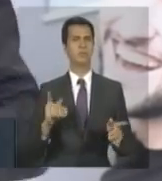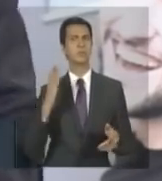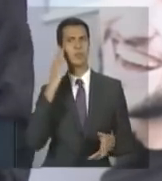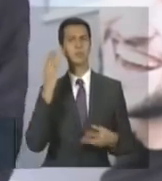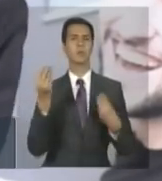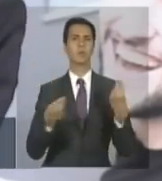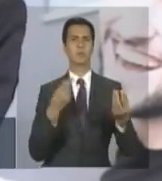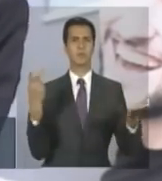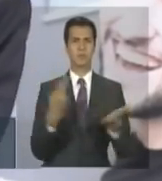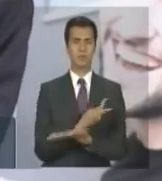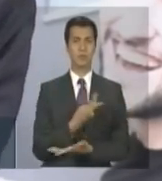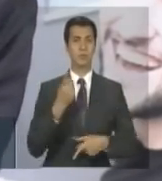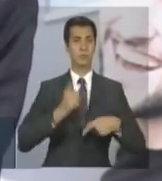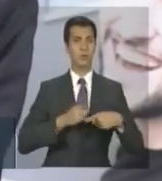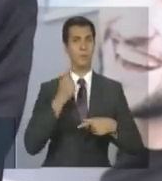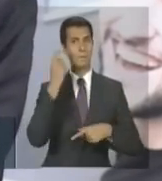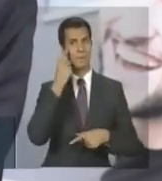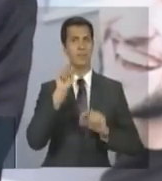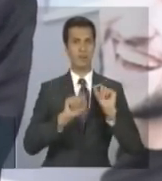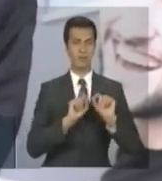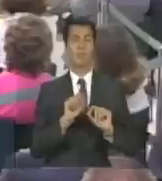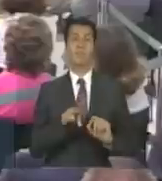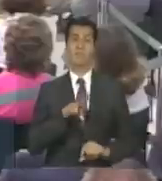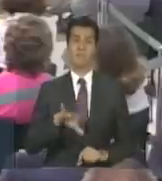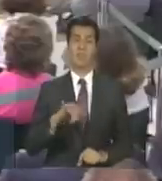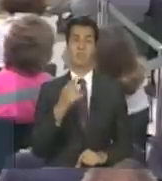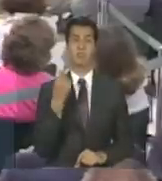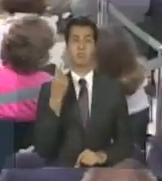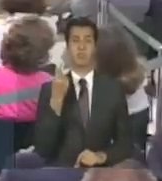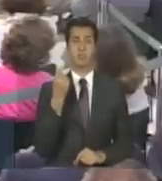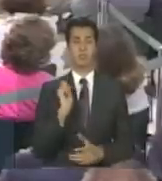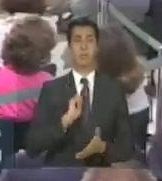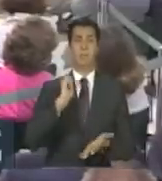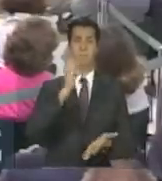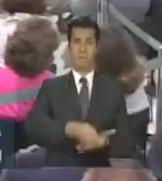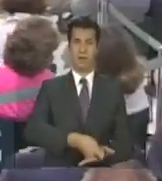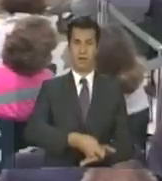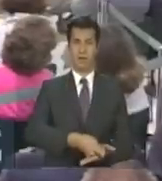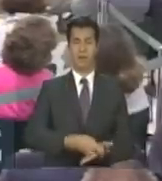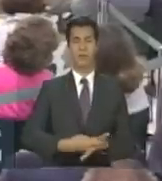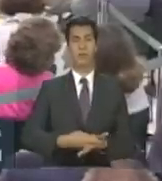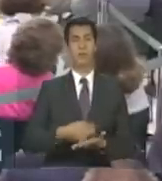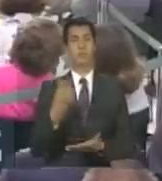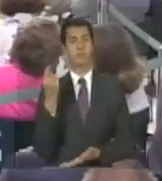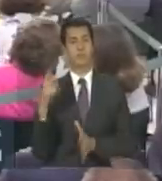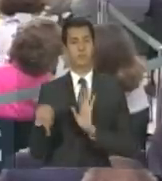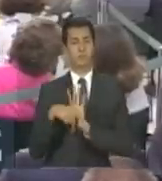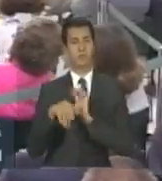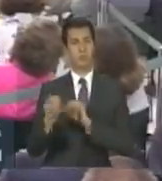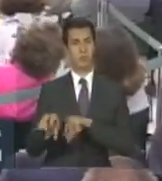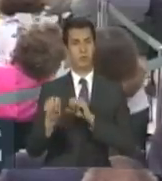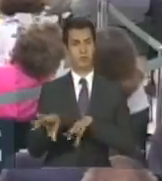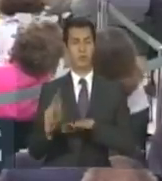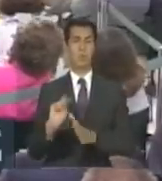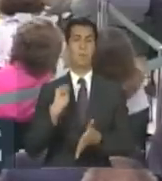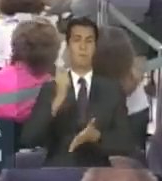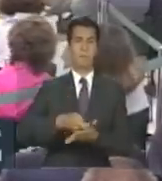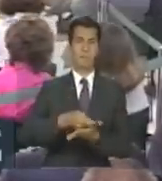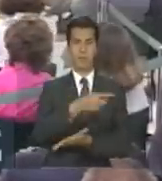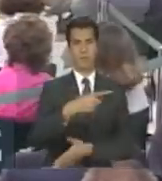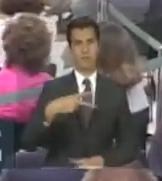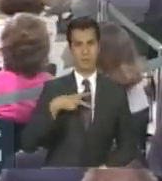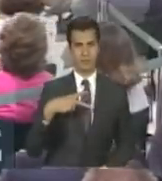porque imaginava que nós íamos usar dinheiro público vinculado à educação e não